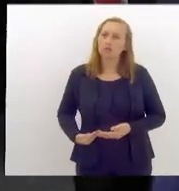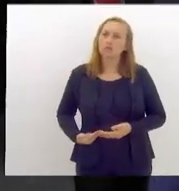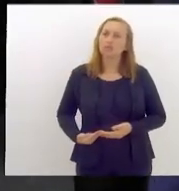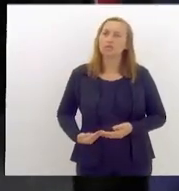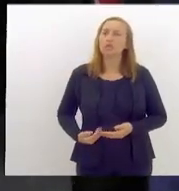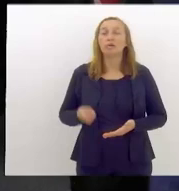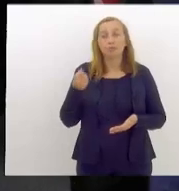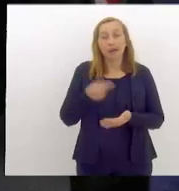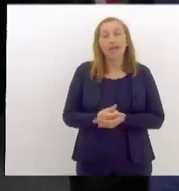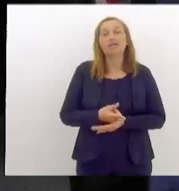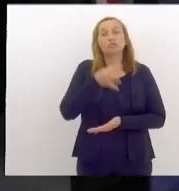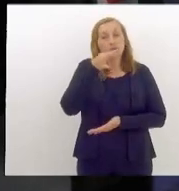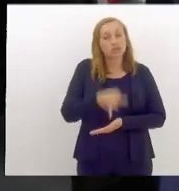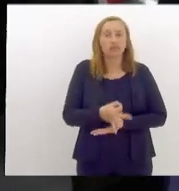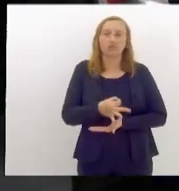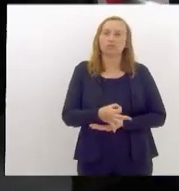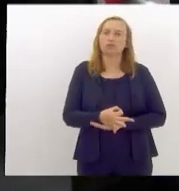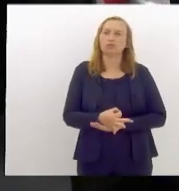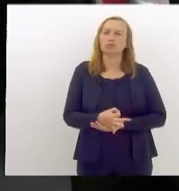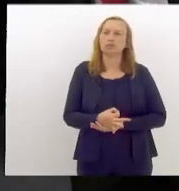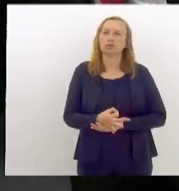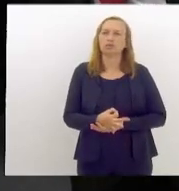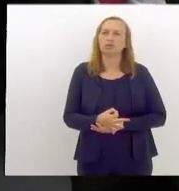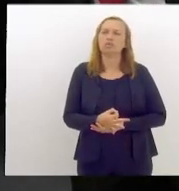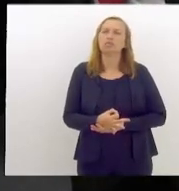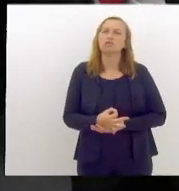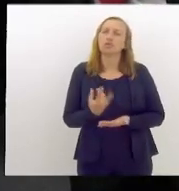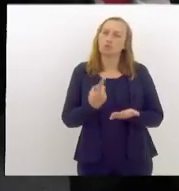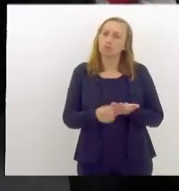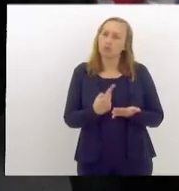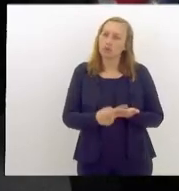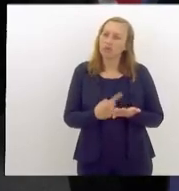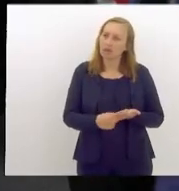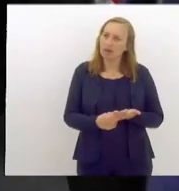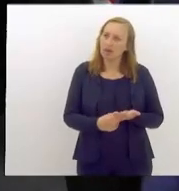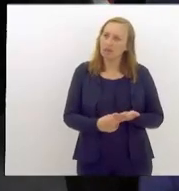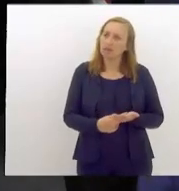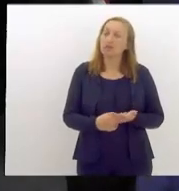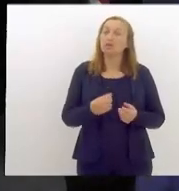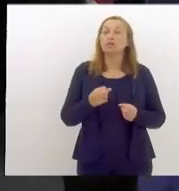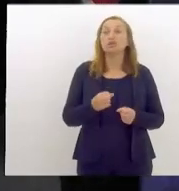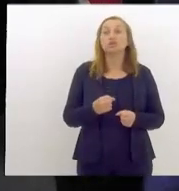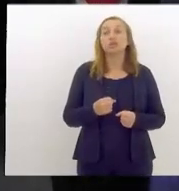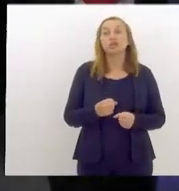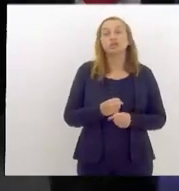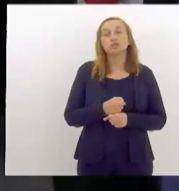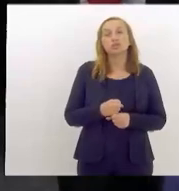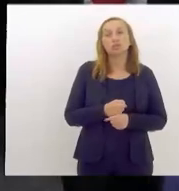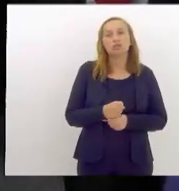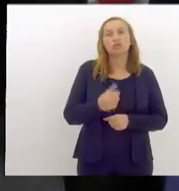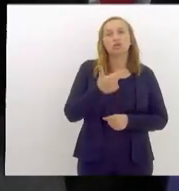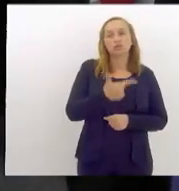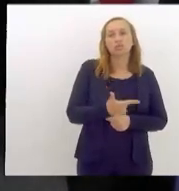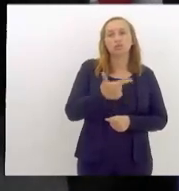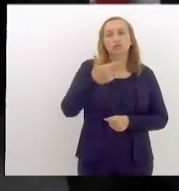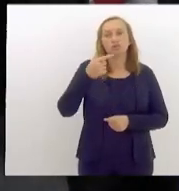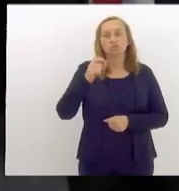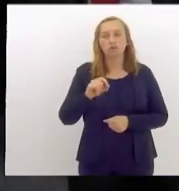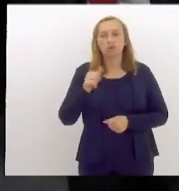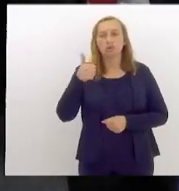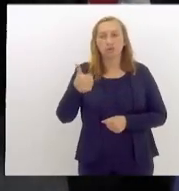em dia com que foi tratado como aqui desde 2000 desde 2014